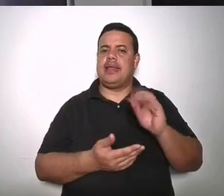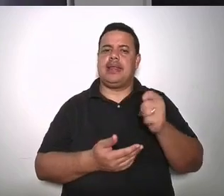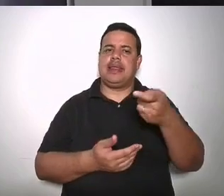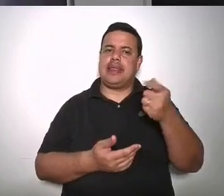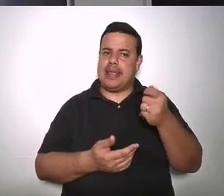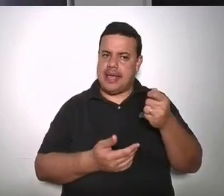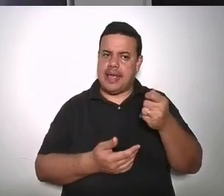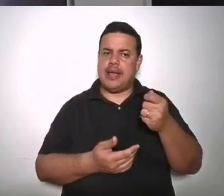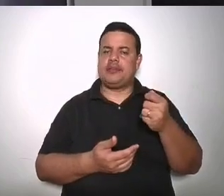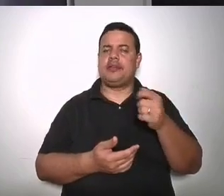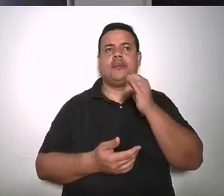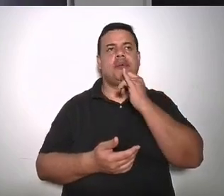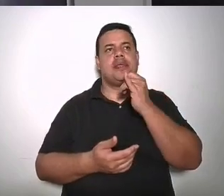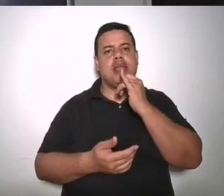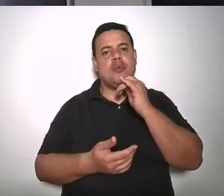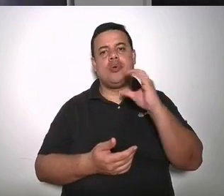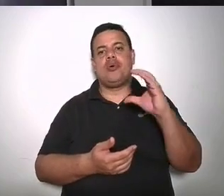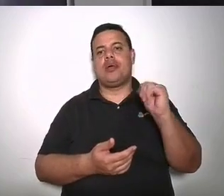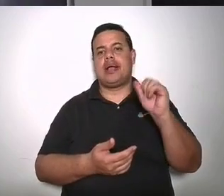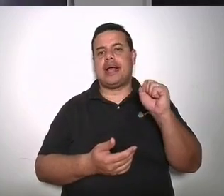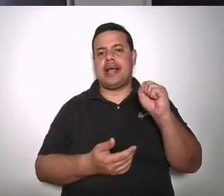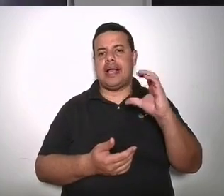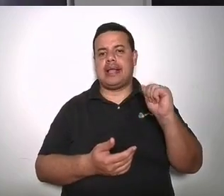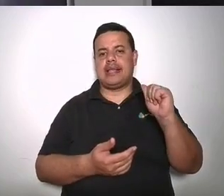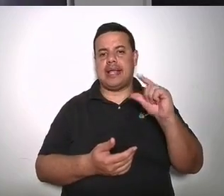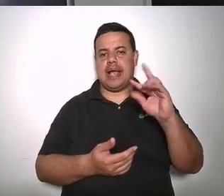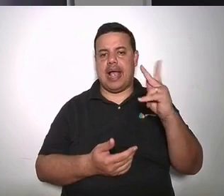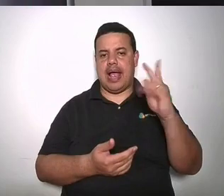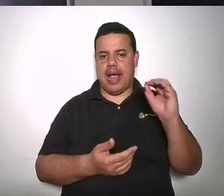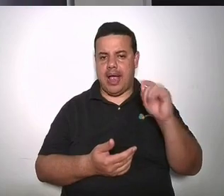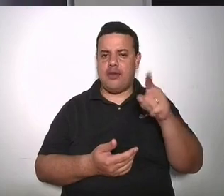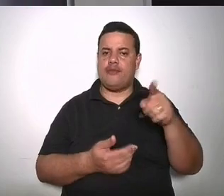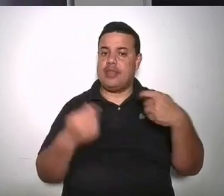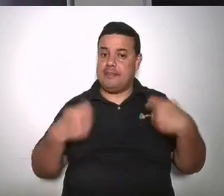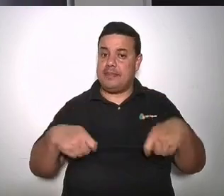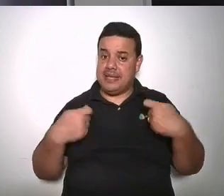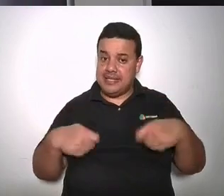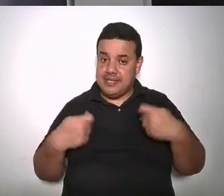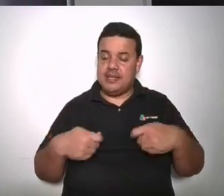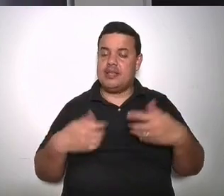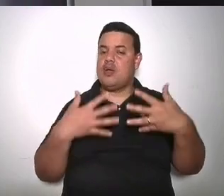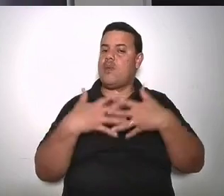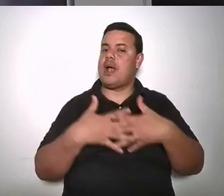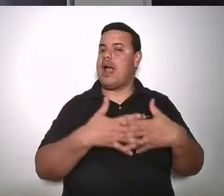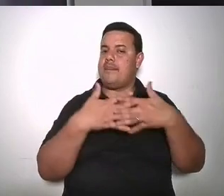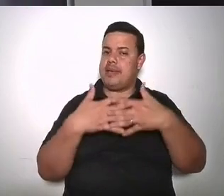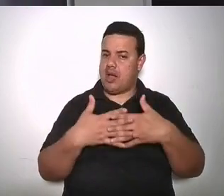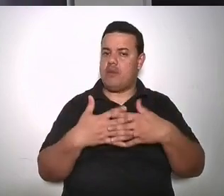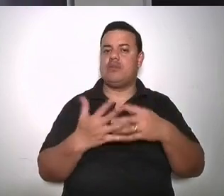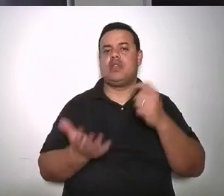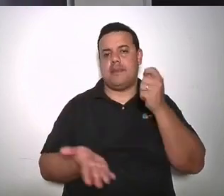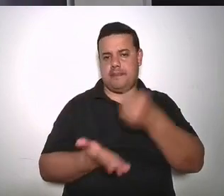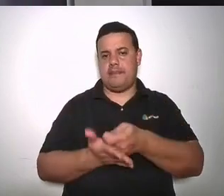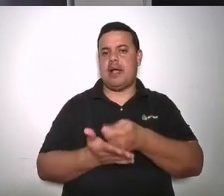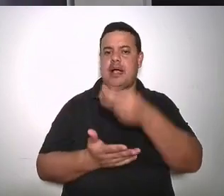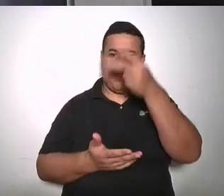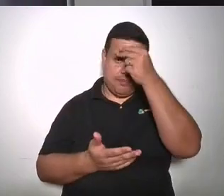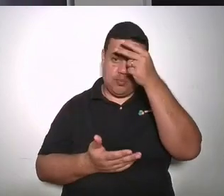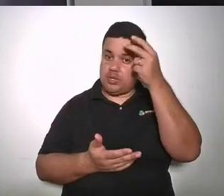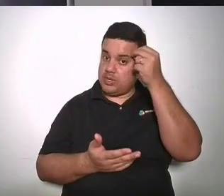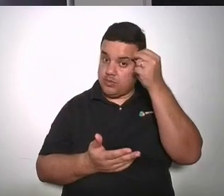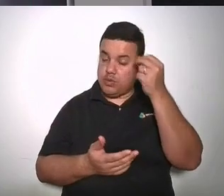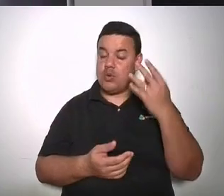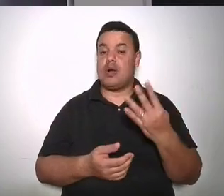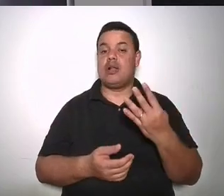um cascalho, ou qualquer coisa que você precisar, um caminhão, você tem que pagar para o município,